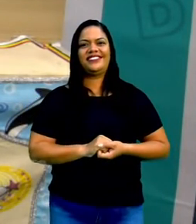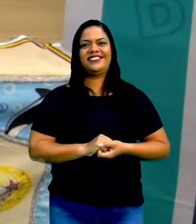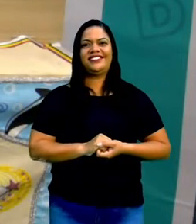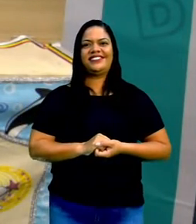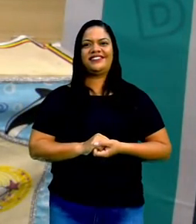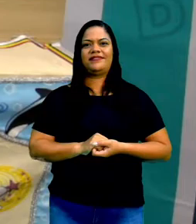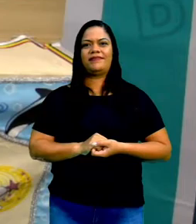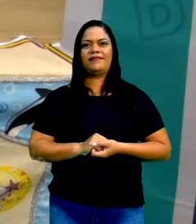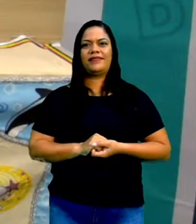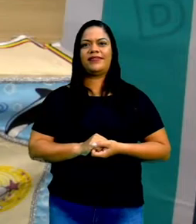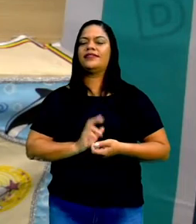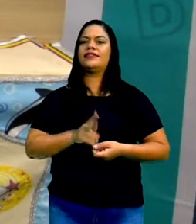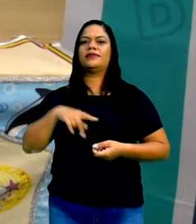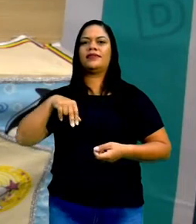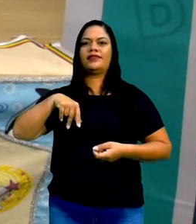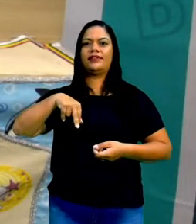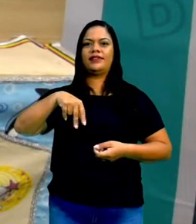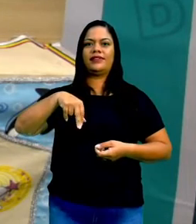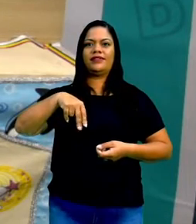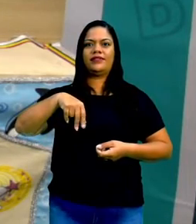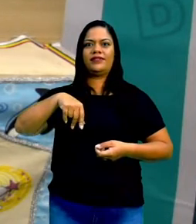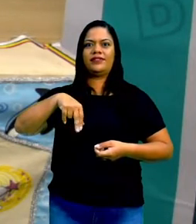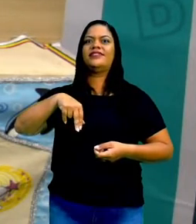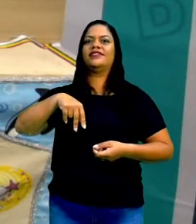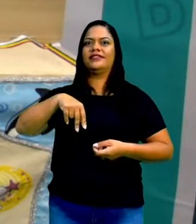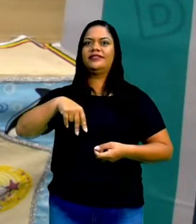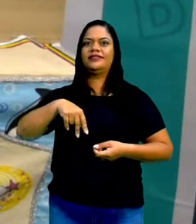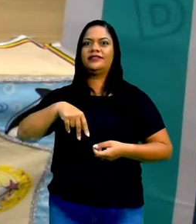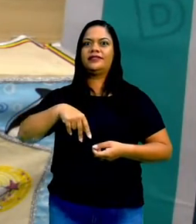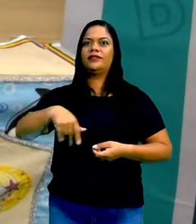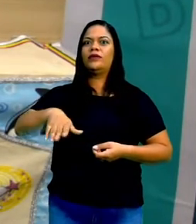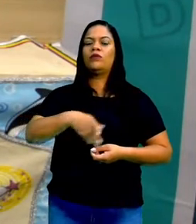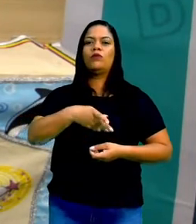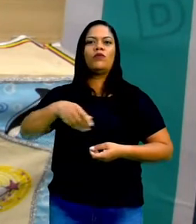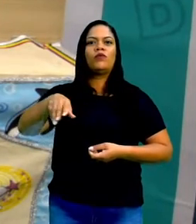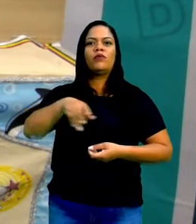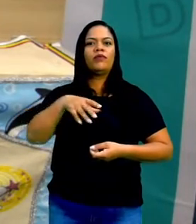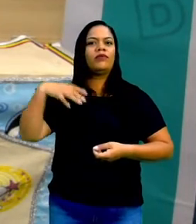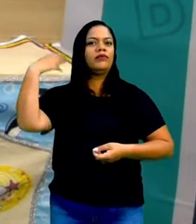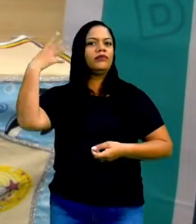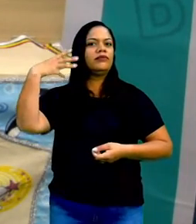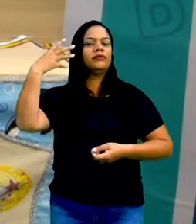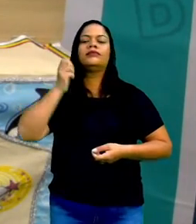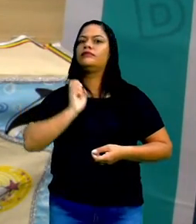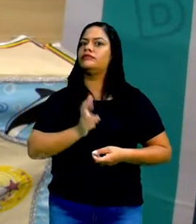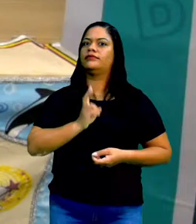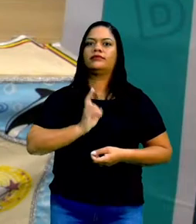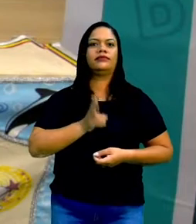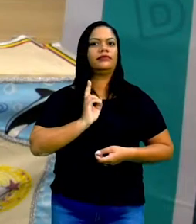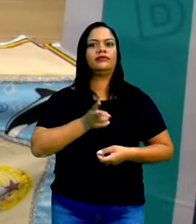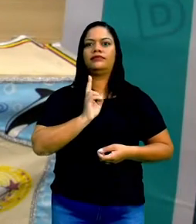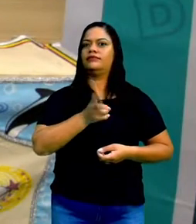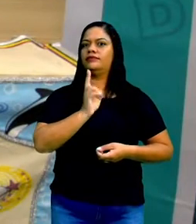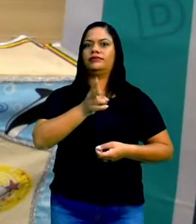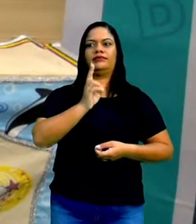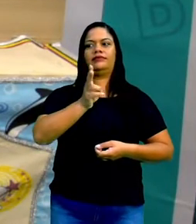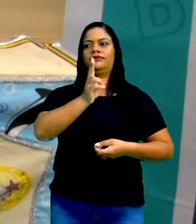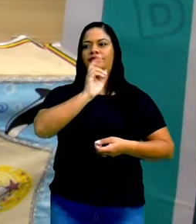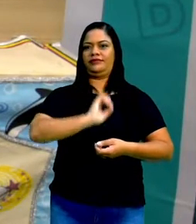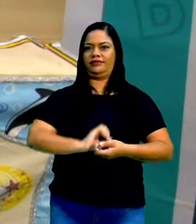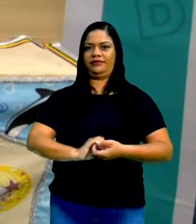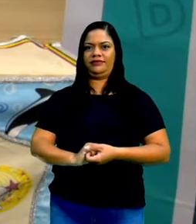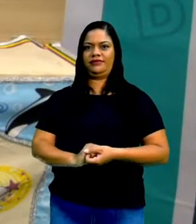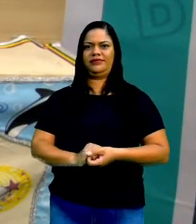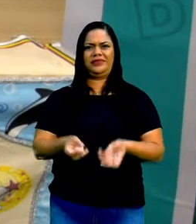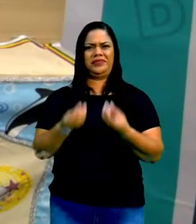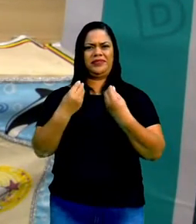leiturinha. Então, quando ele andava, o chocalho balançava e era música o tempo todo. Eu não tô entendendo como é que ele